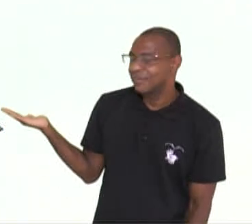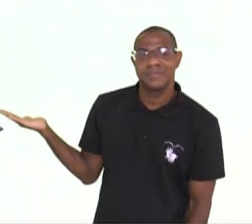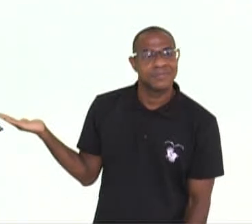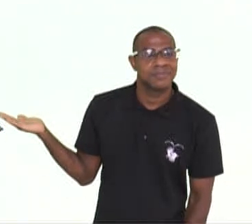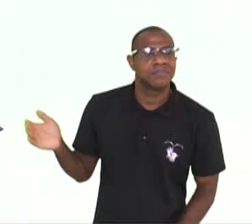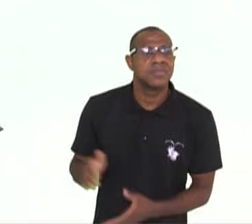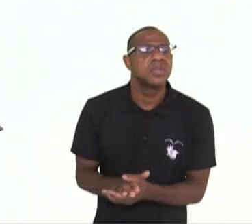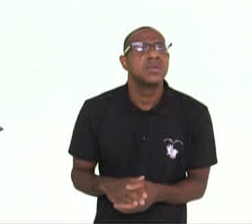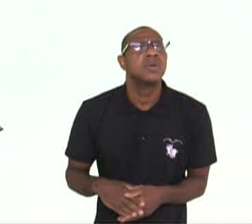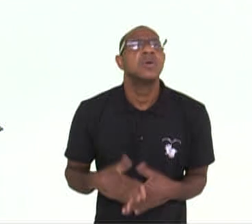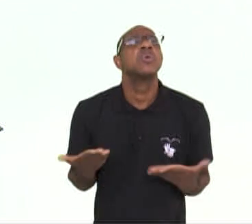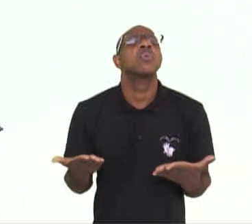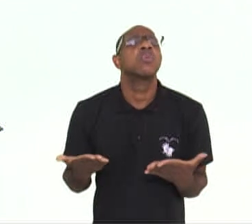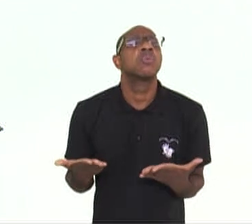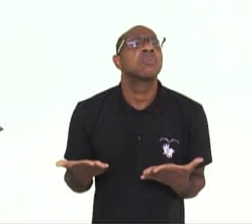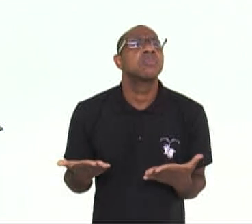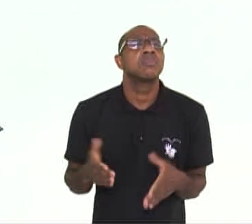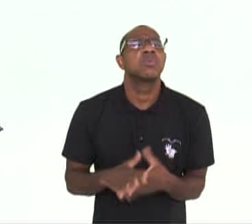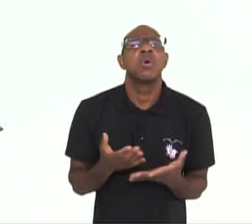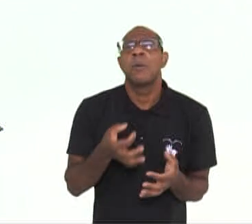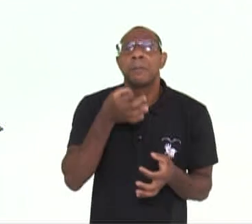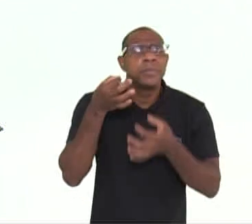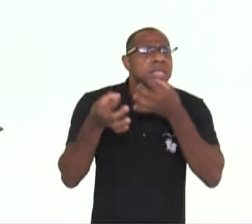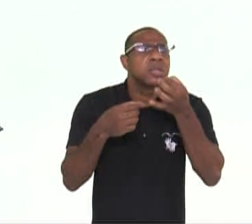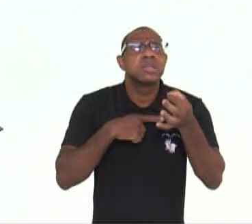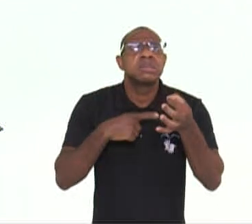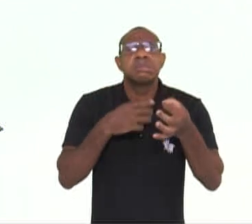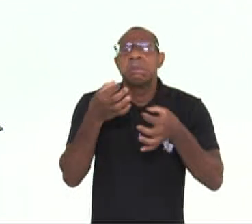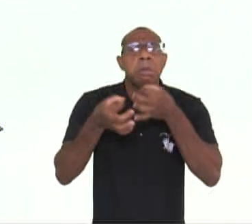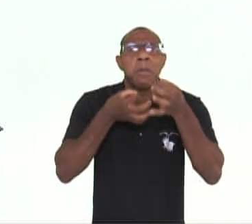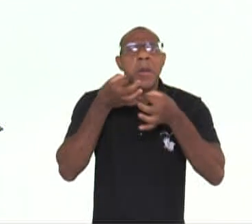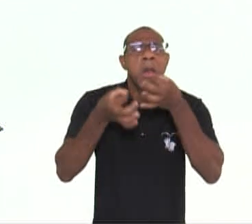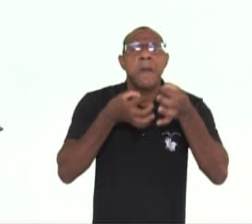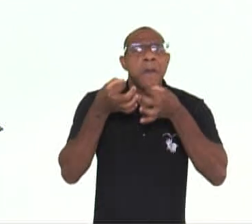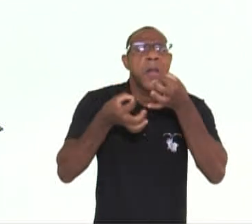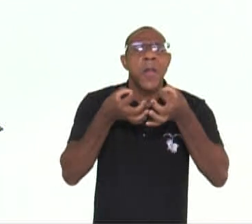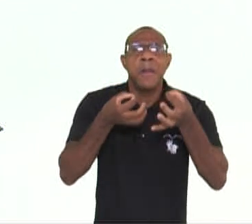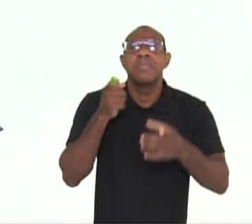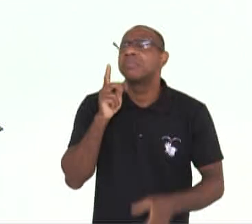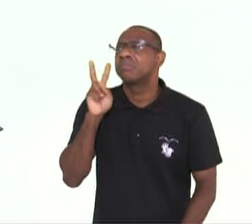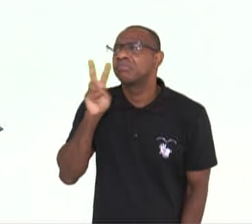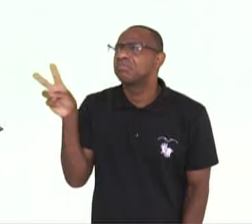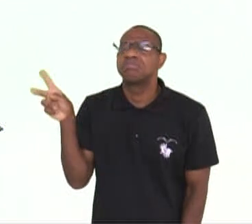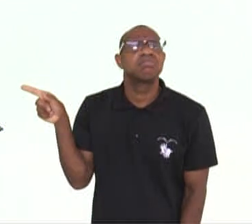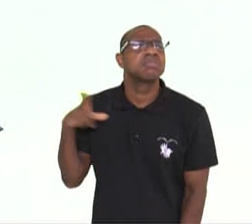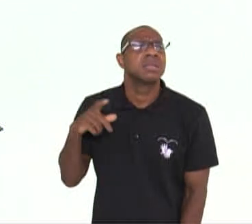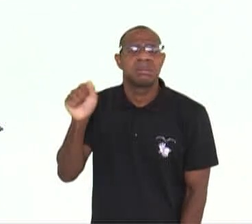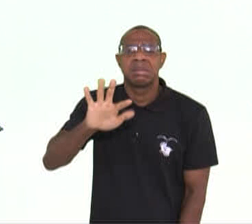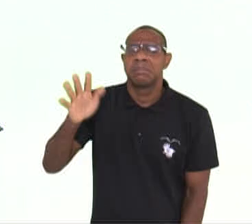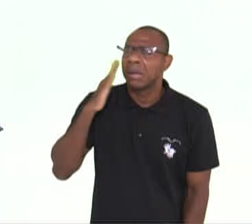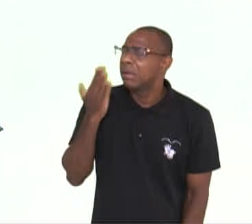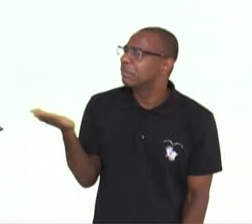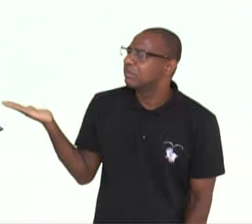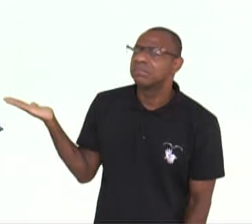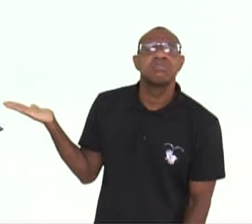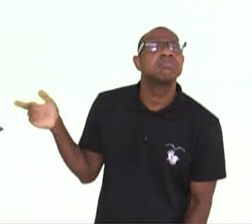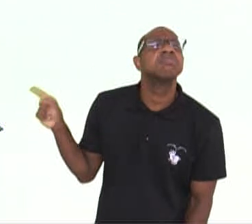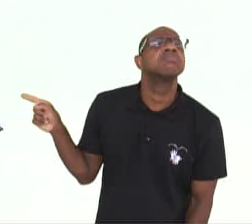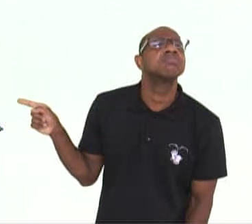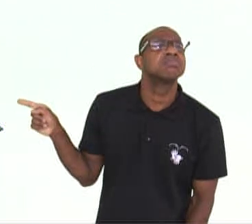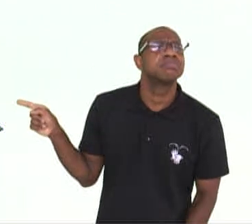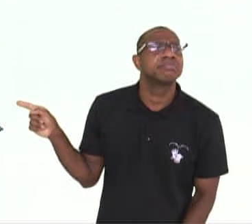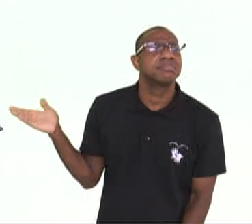desta imagem aqui? Qual que é a crítica? Então, você percebe alguns elementos aí. Primeiro, um